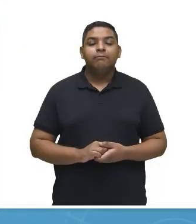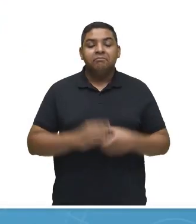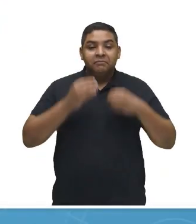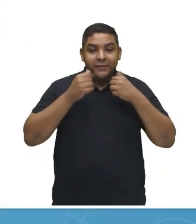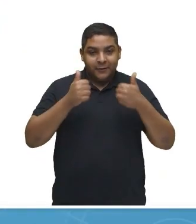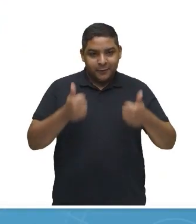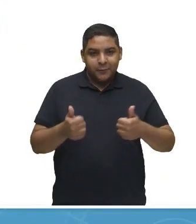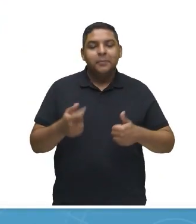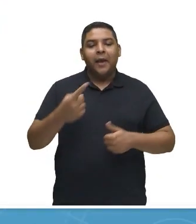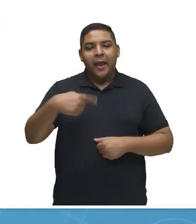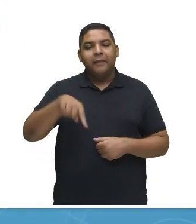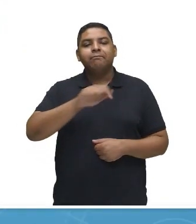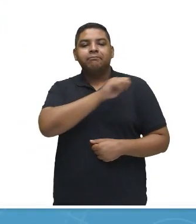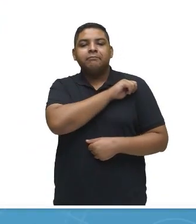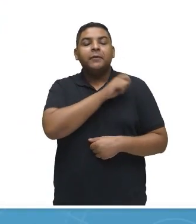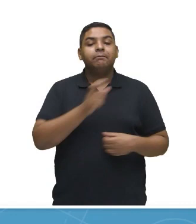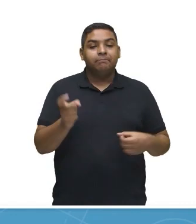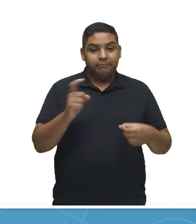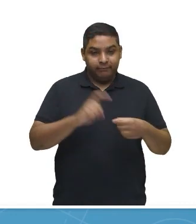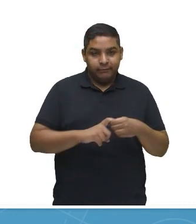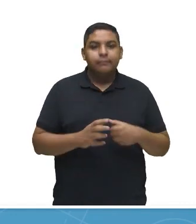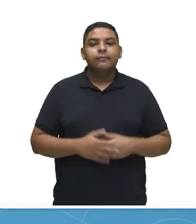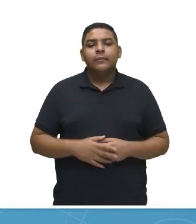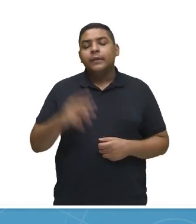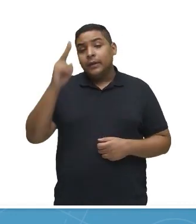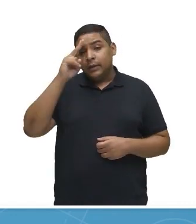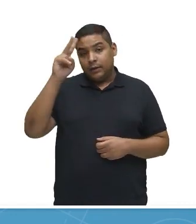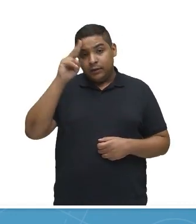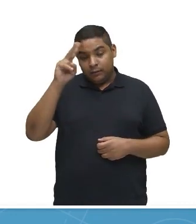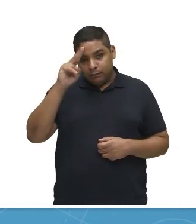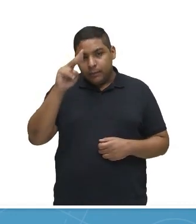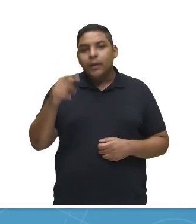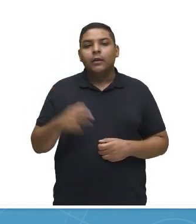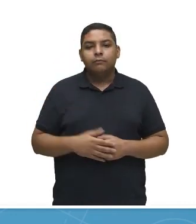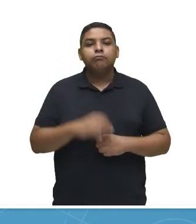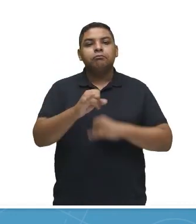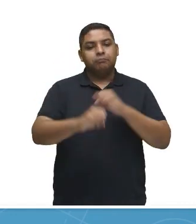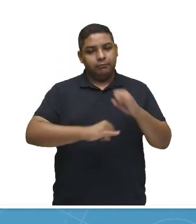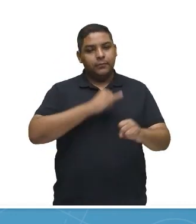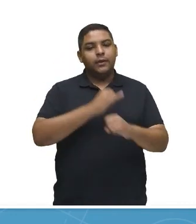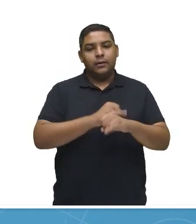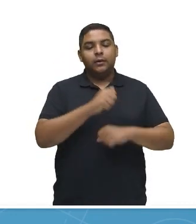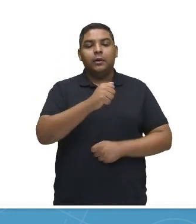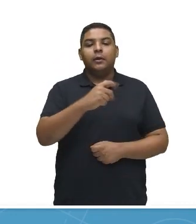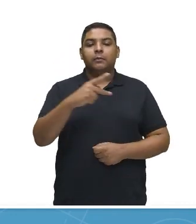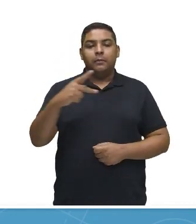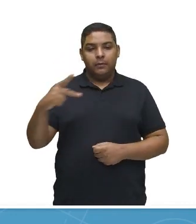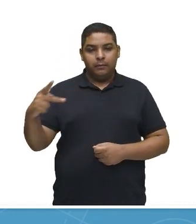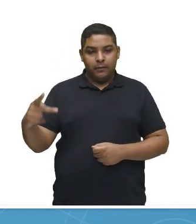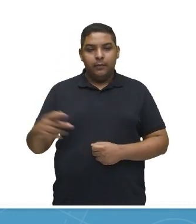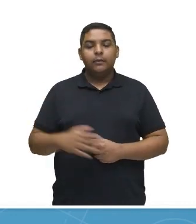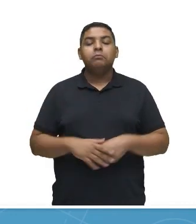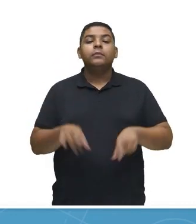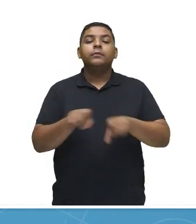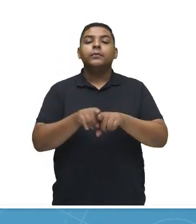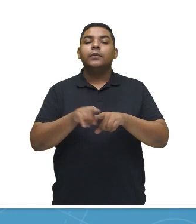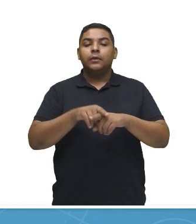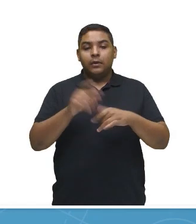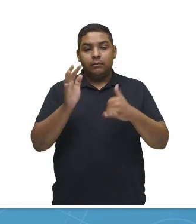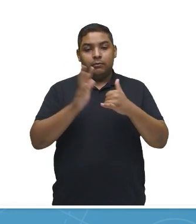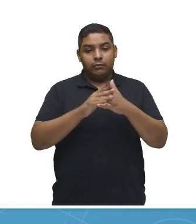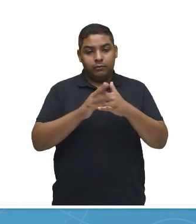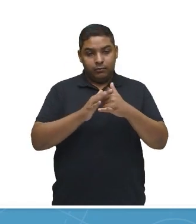bem, pessoal? Nós voltamos. Então, lembrando que nós estamos ao vivo aqui no nosso aplicativo do Aula em Casa e também nas nossas